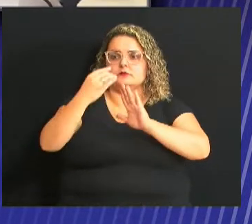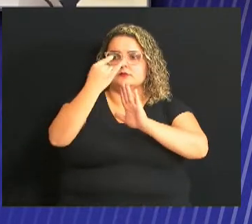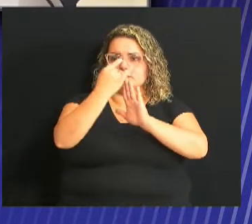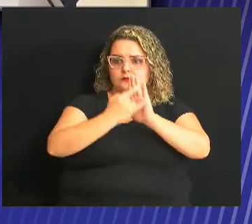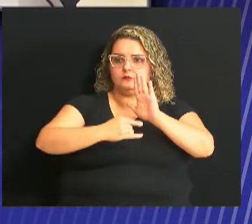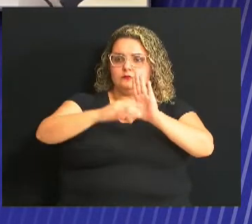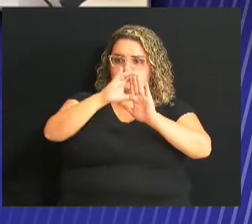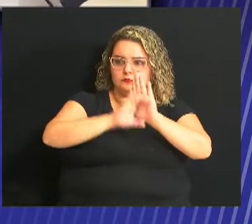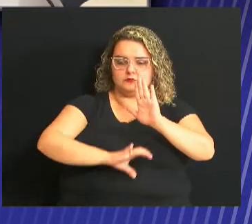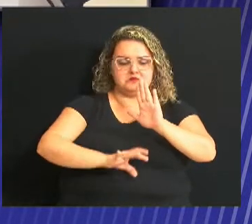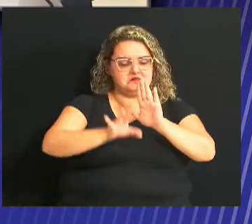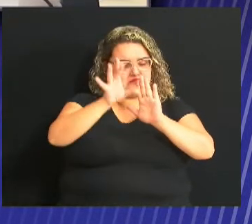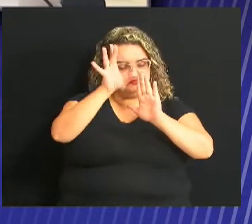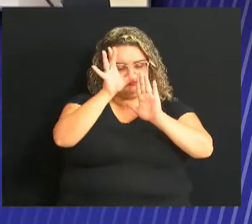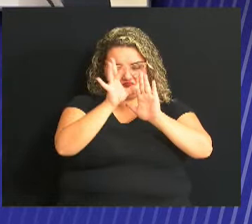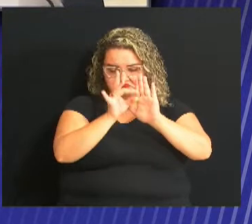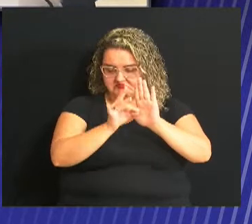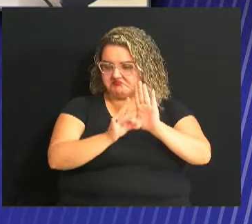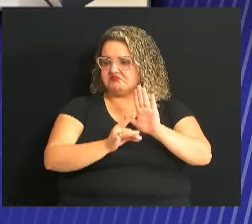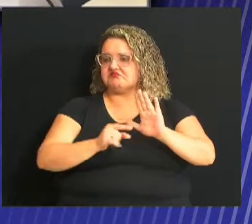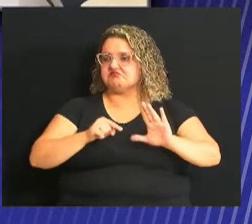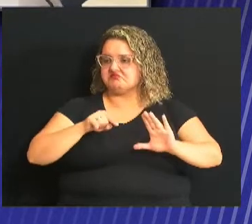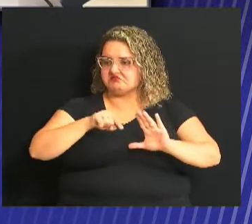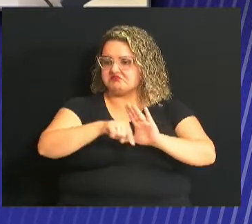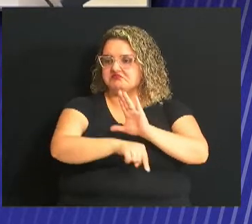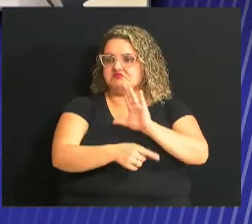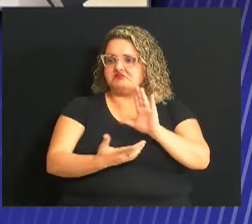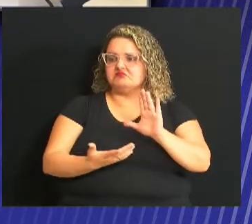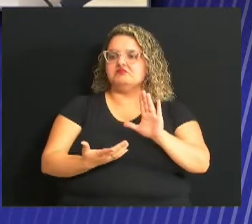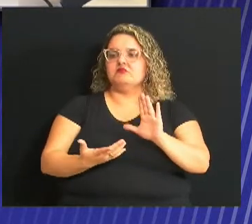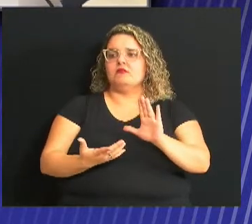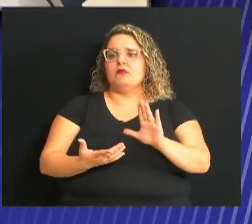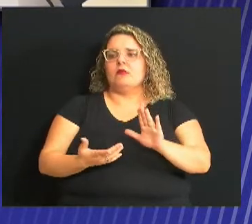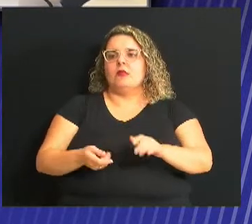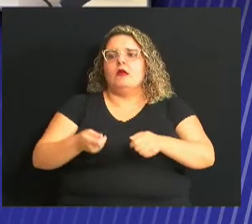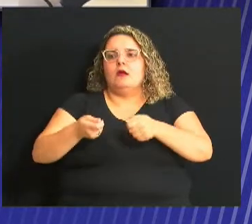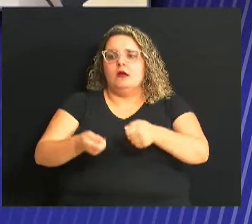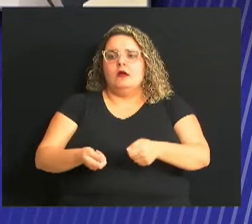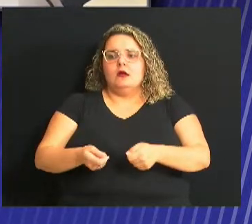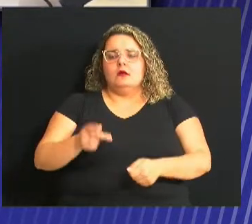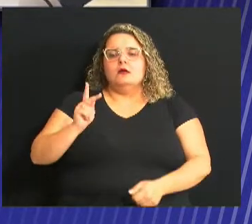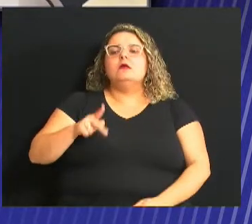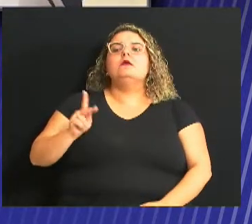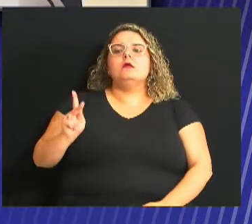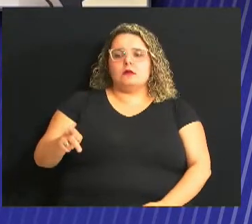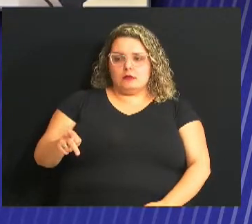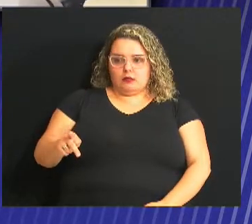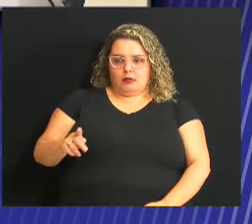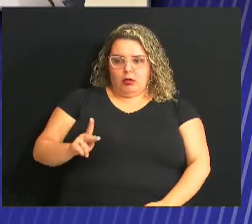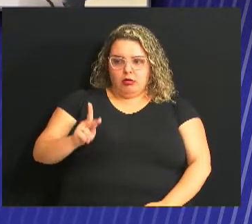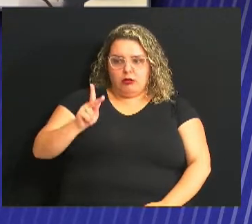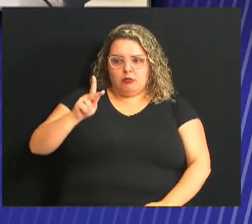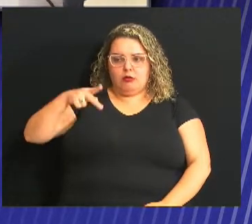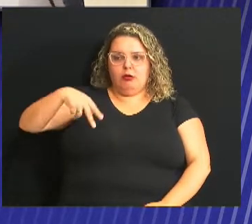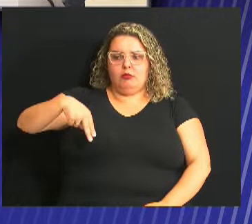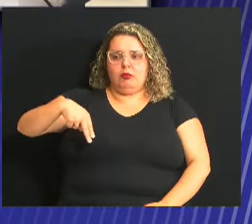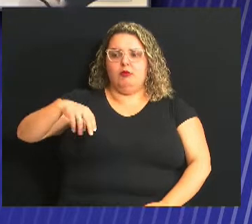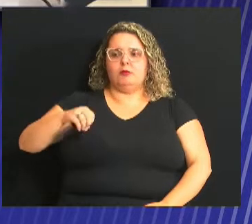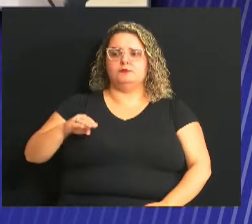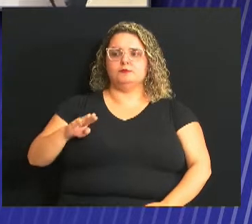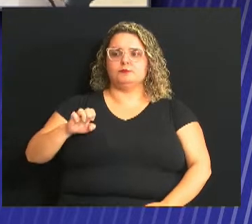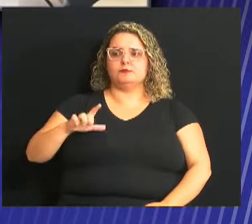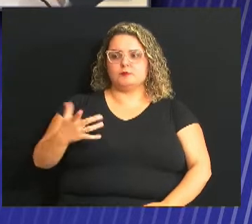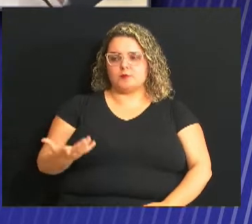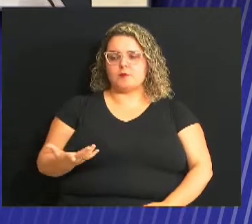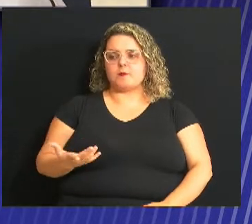currículo bem consistente, né, do professor Knobel, e eu queria, por conta disso,